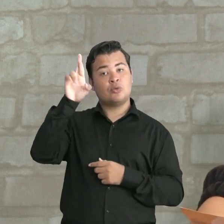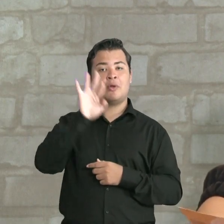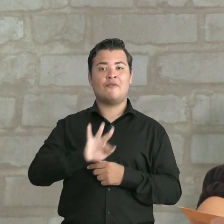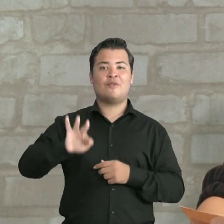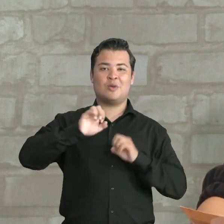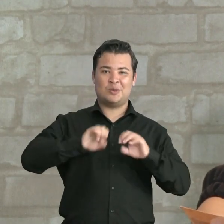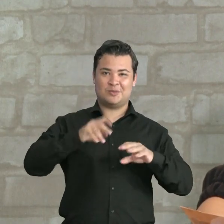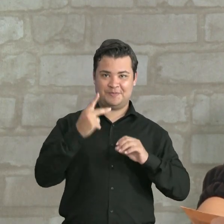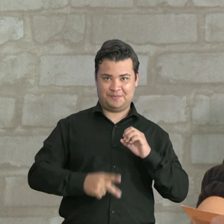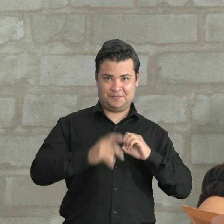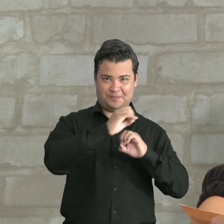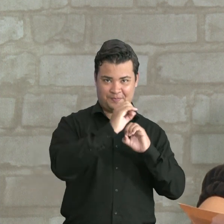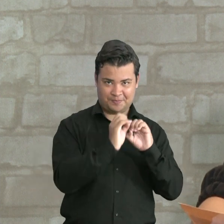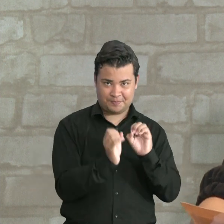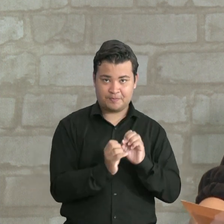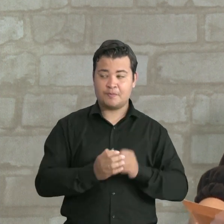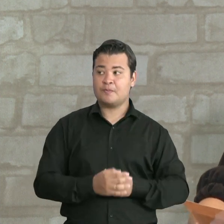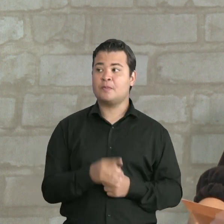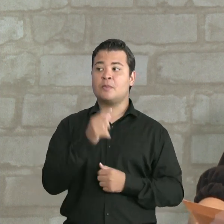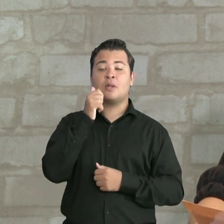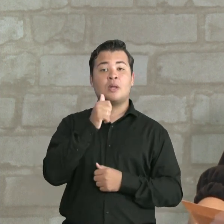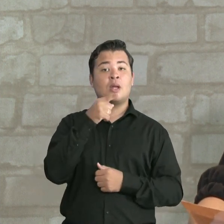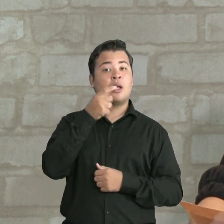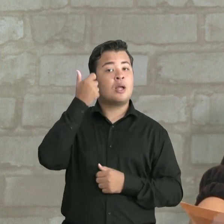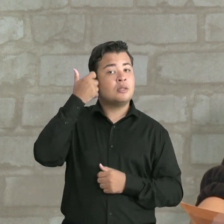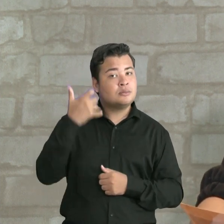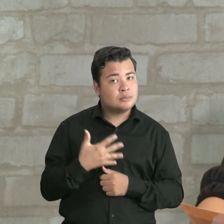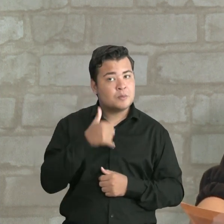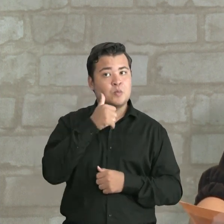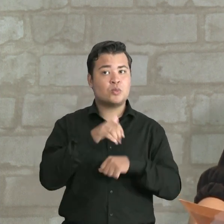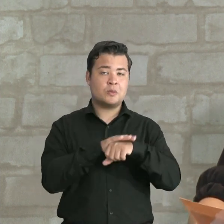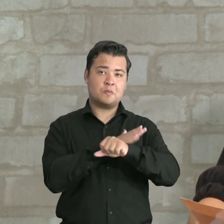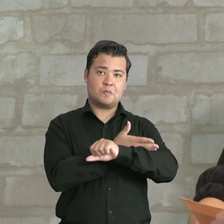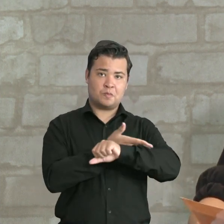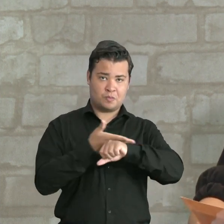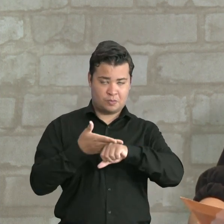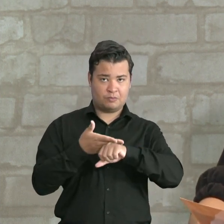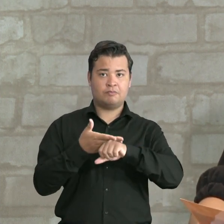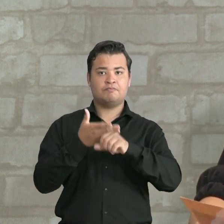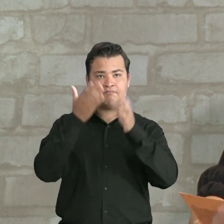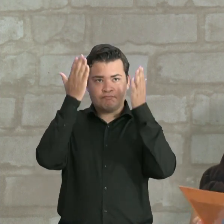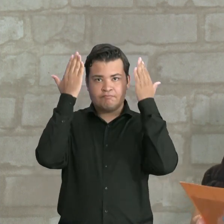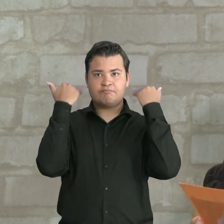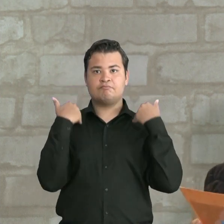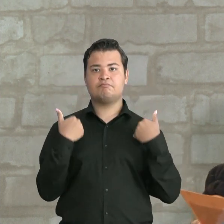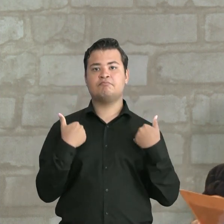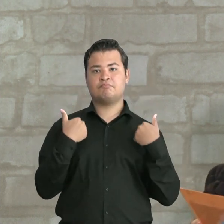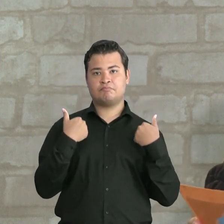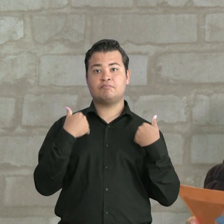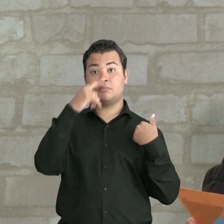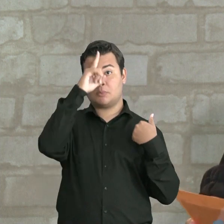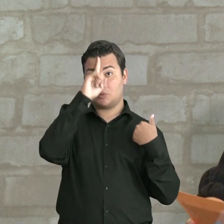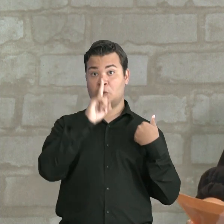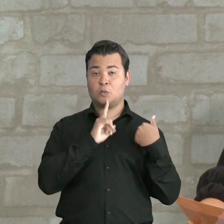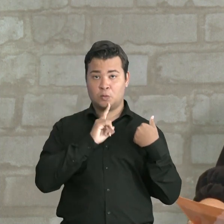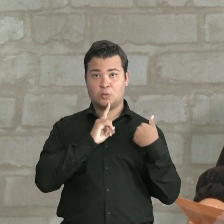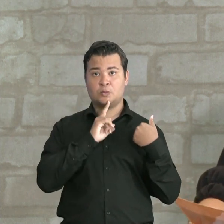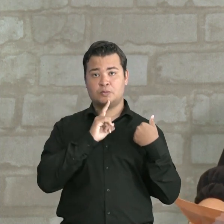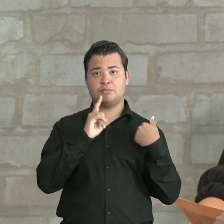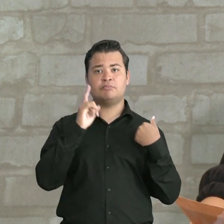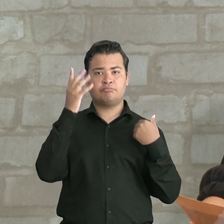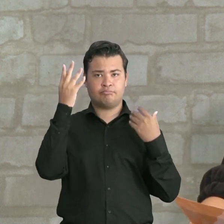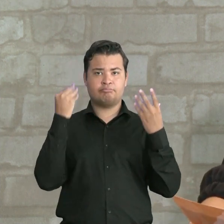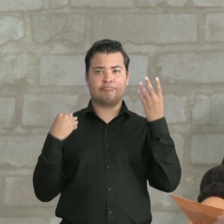Universidade Federal de Goiás. Ela se descreve como uma mulher branca, com cabelos longos, castanhos claros e com mechas